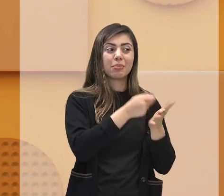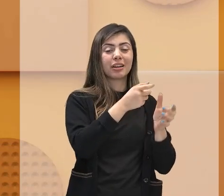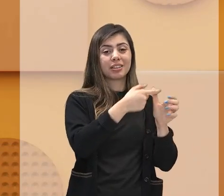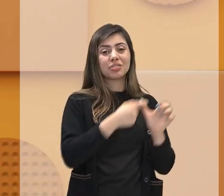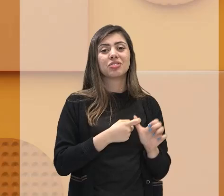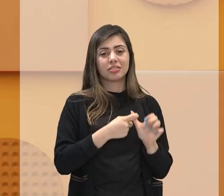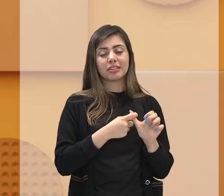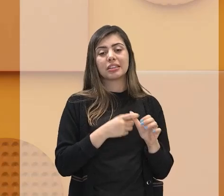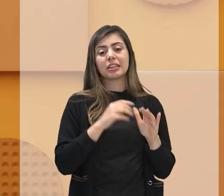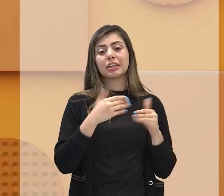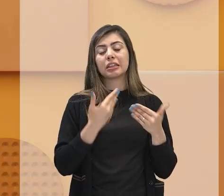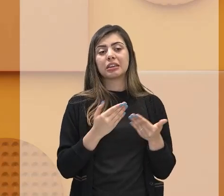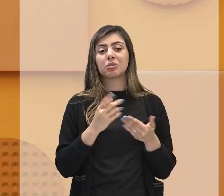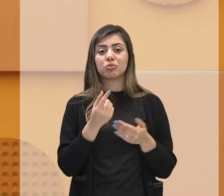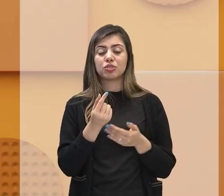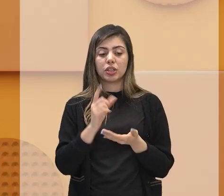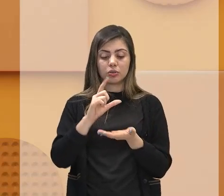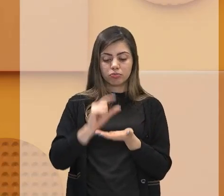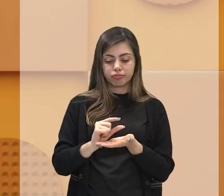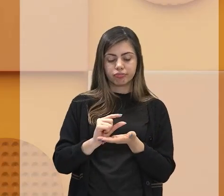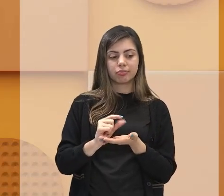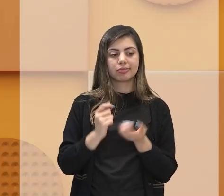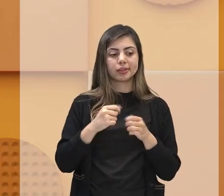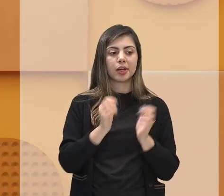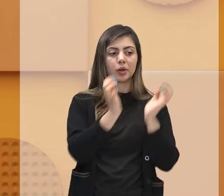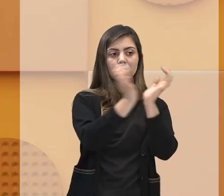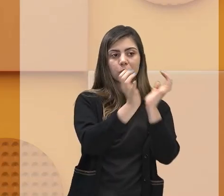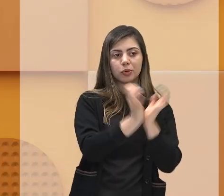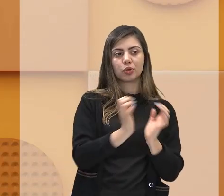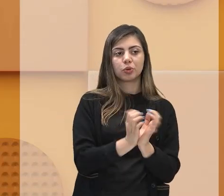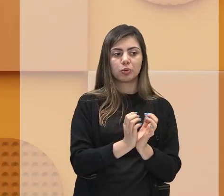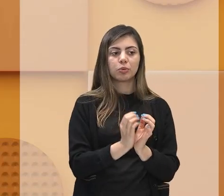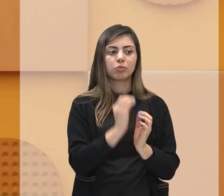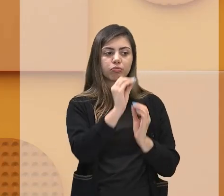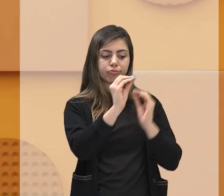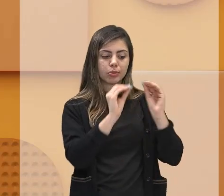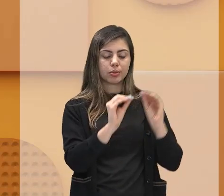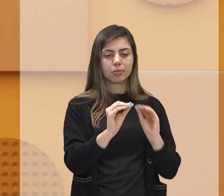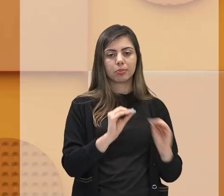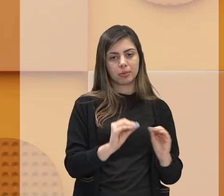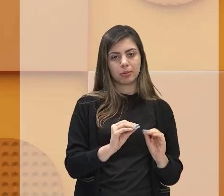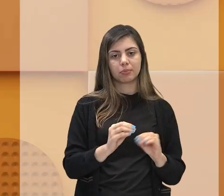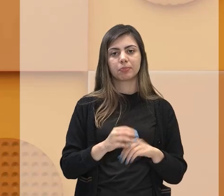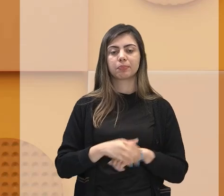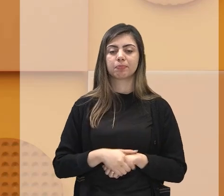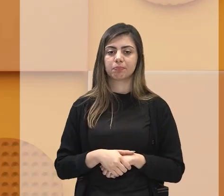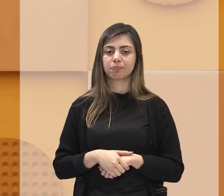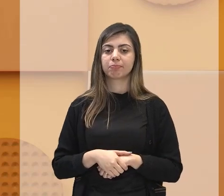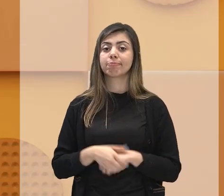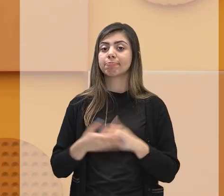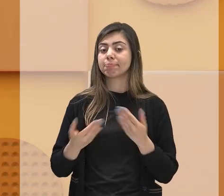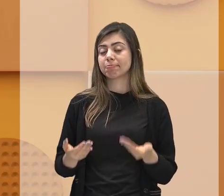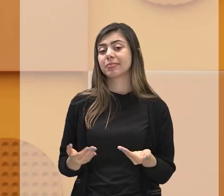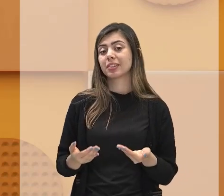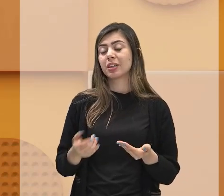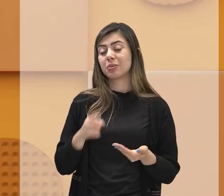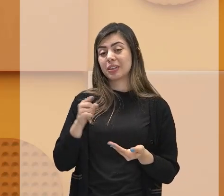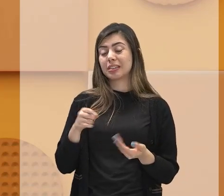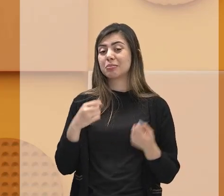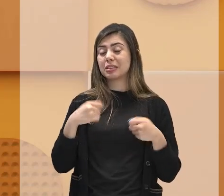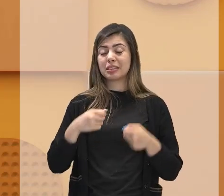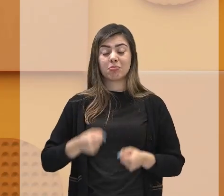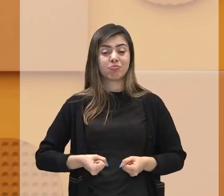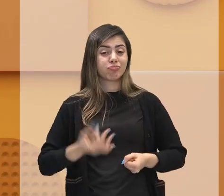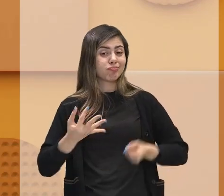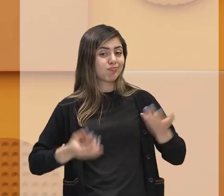era dividido ali, né, entre a nobreza, o clero e também o que ia para o rei. Então os gastos eram absurdos